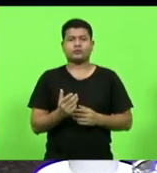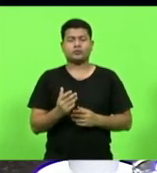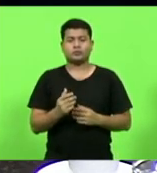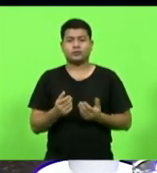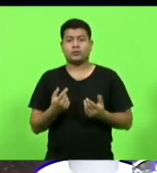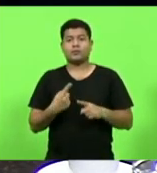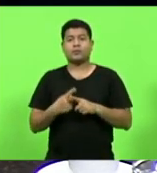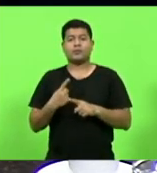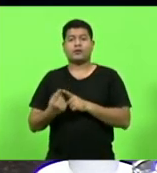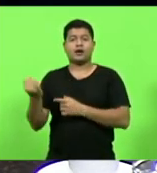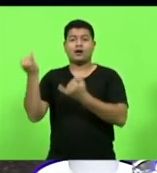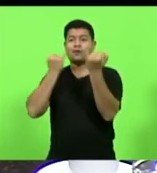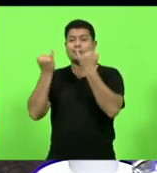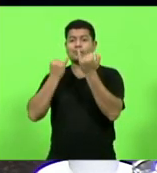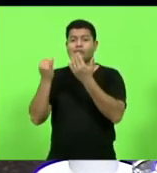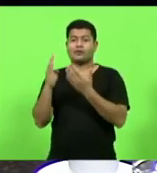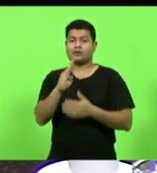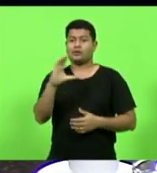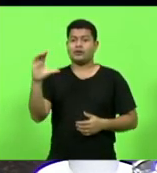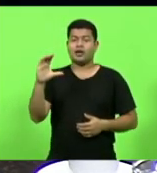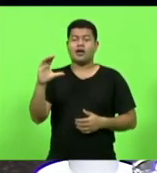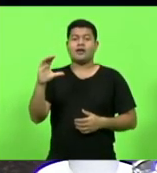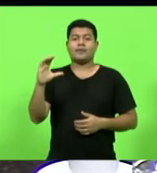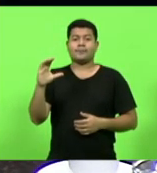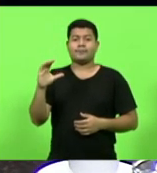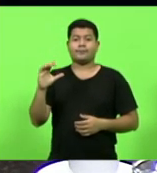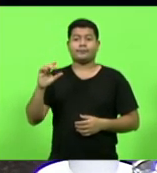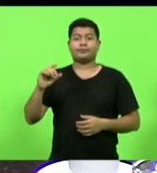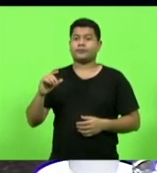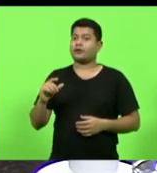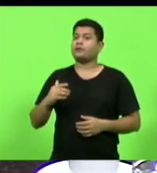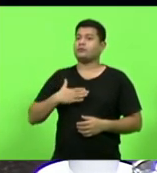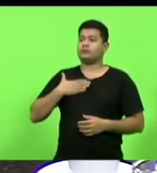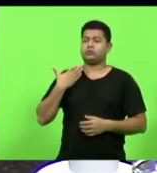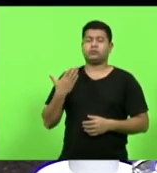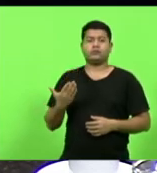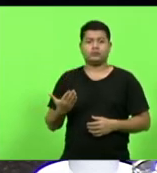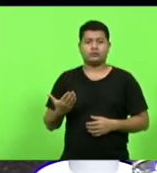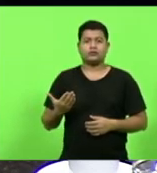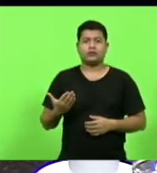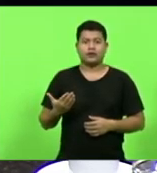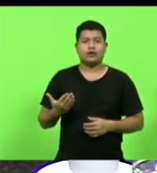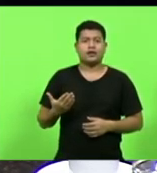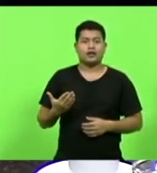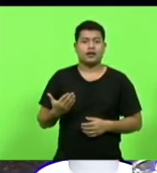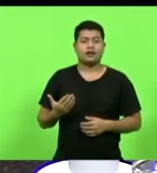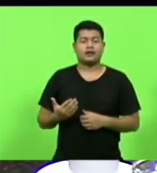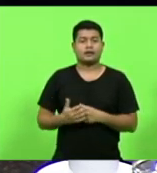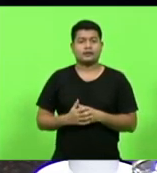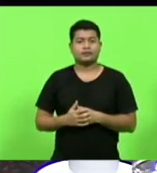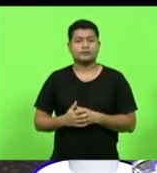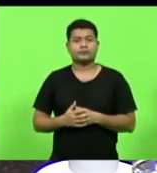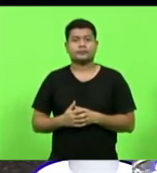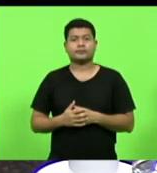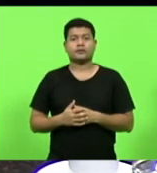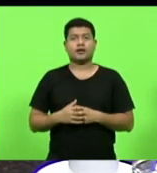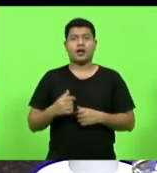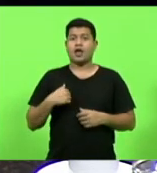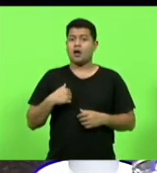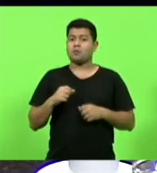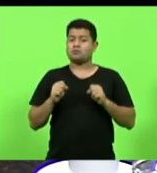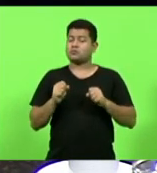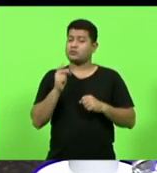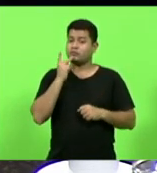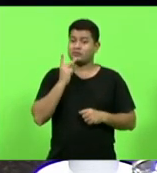que vêm de Balneário Camboriú, do Centro de Convenções, são assustadoras, senhor presidente, assustadoras. Eu me arrisco a dizer que